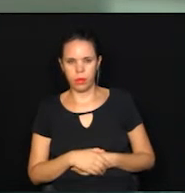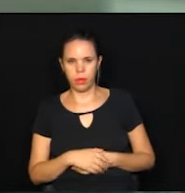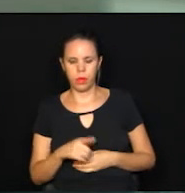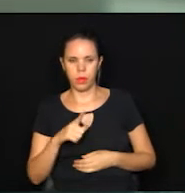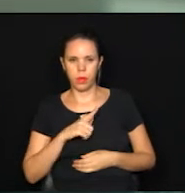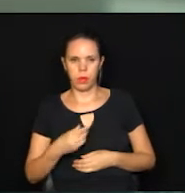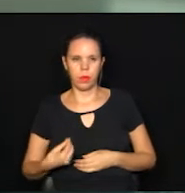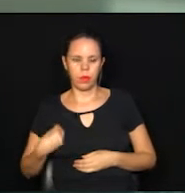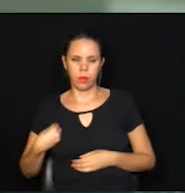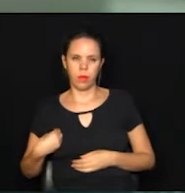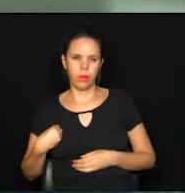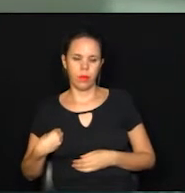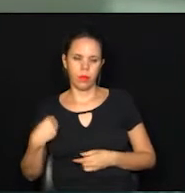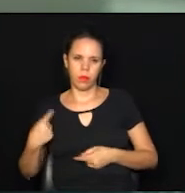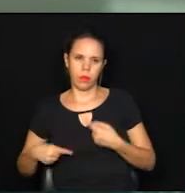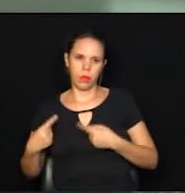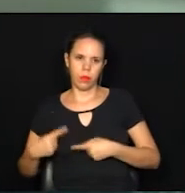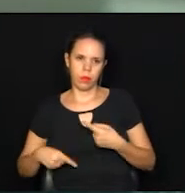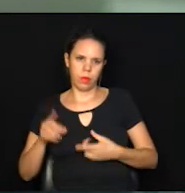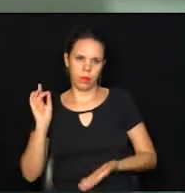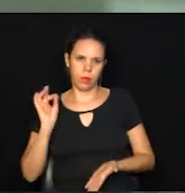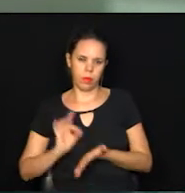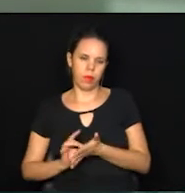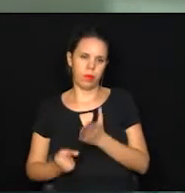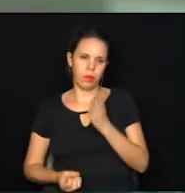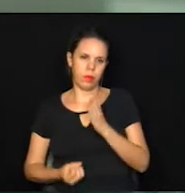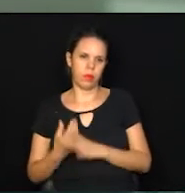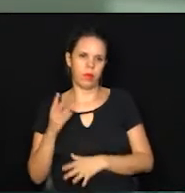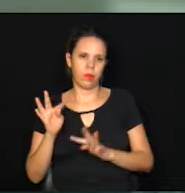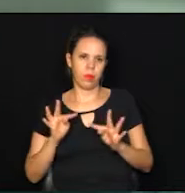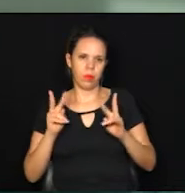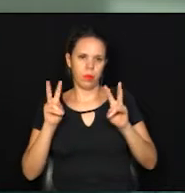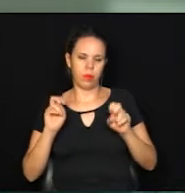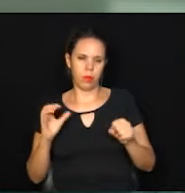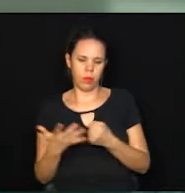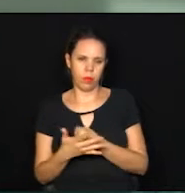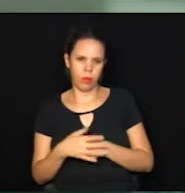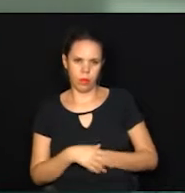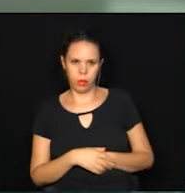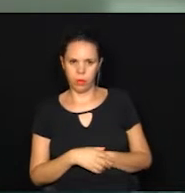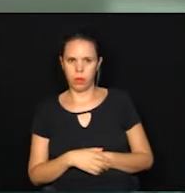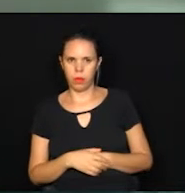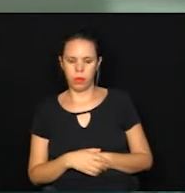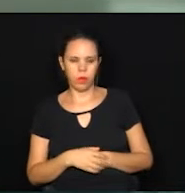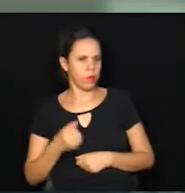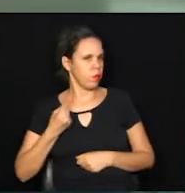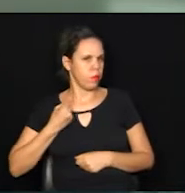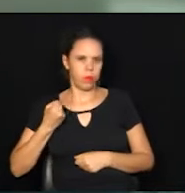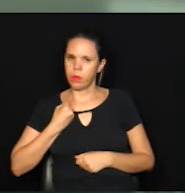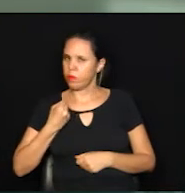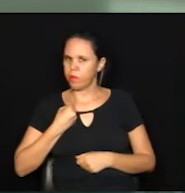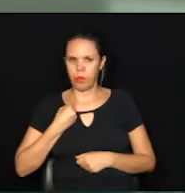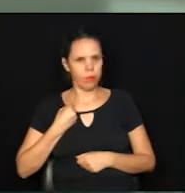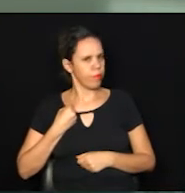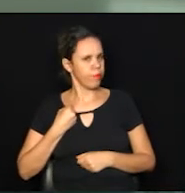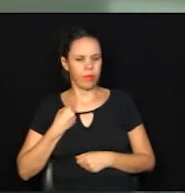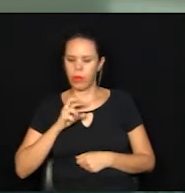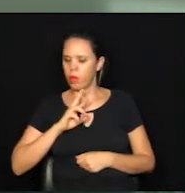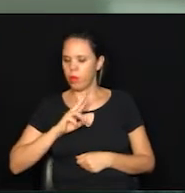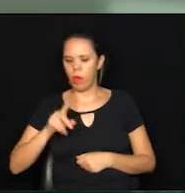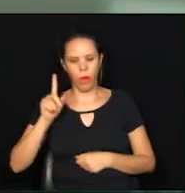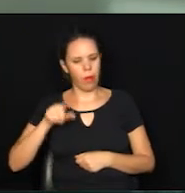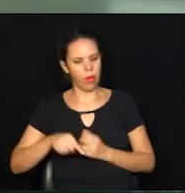tendo uma política eficiente no trato à Covid. E os números mostram que não é